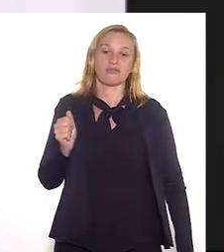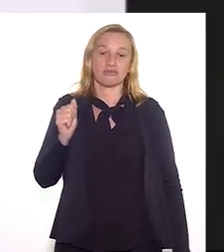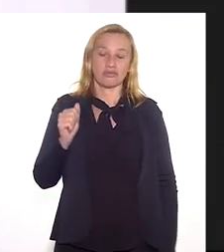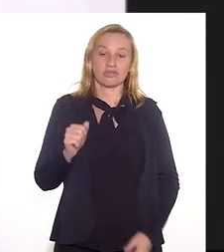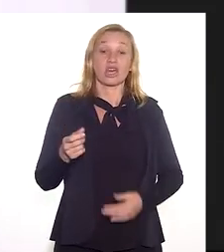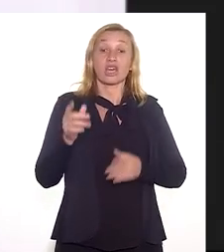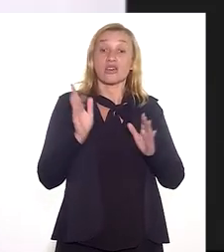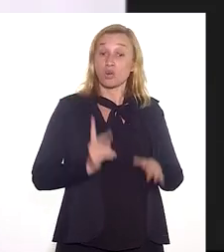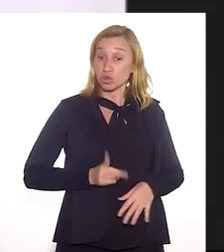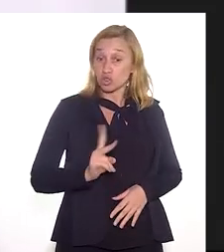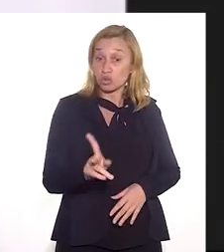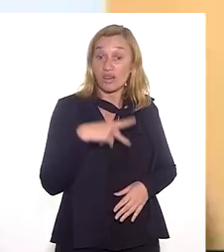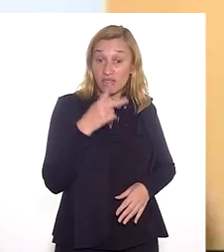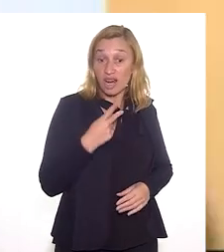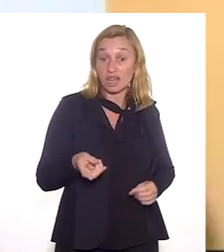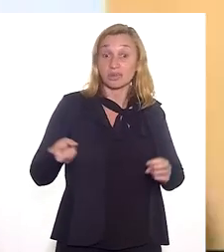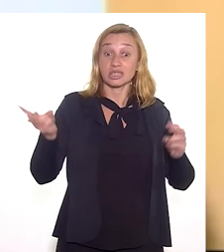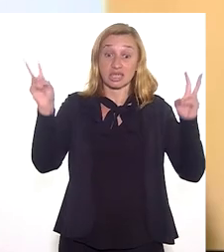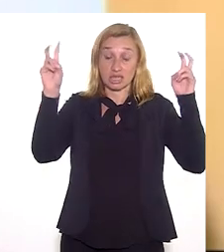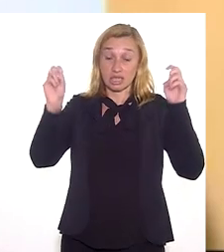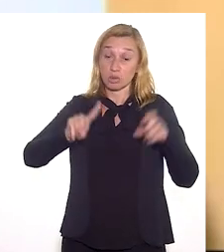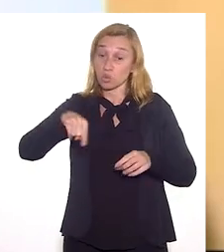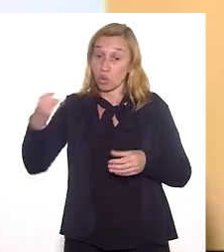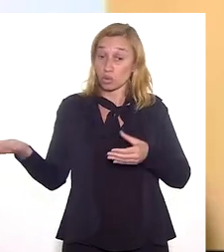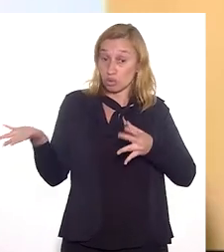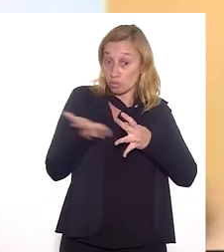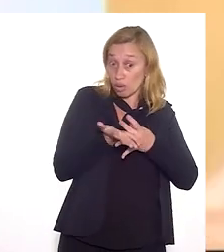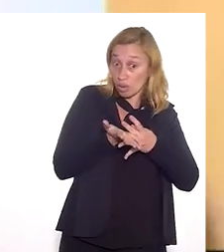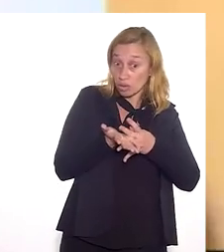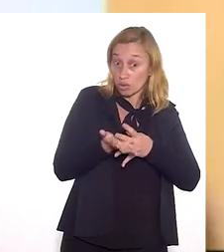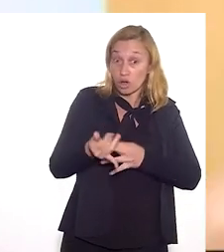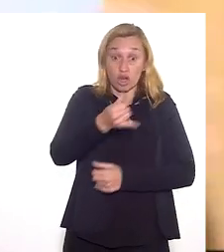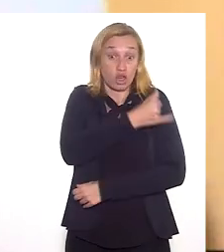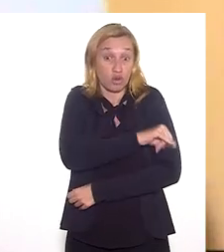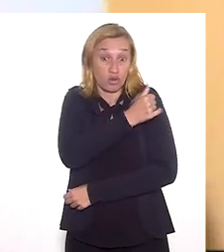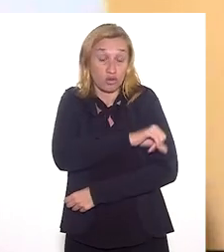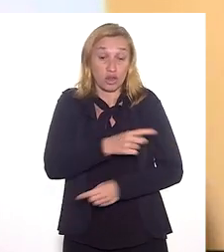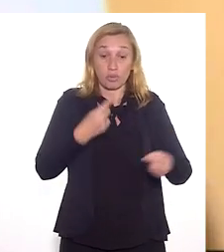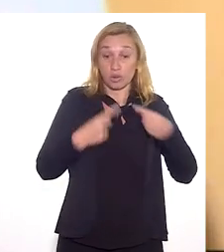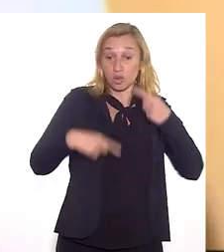uma safra de unicórnios no Rio de Janeiro. E vamos continuar falando sobre esse tema no